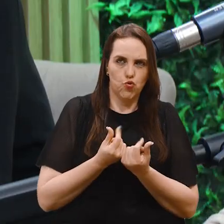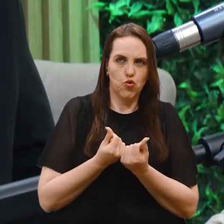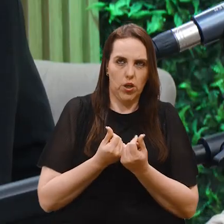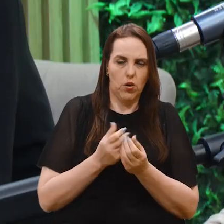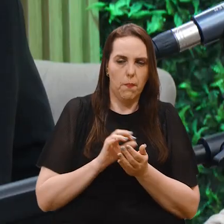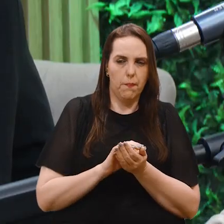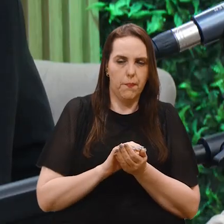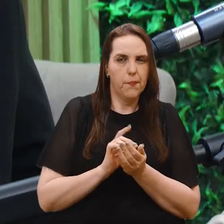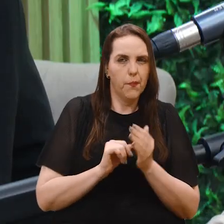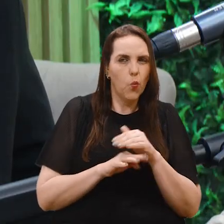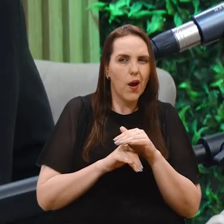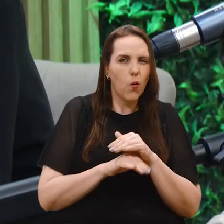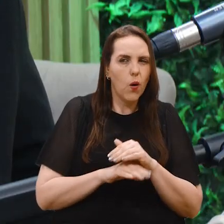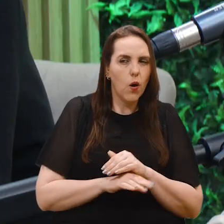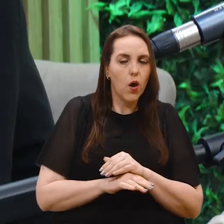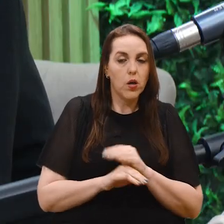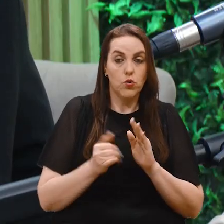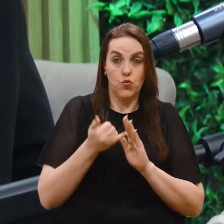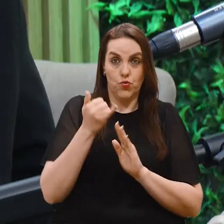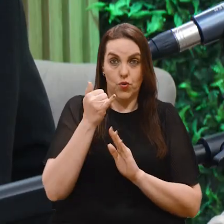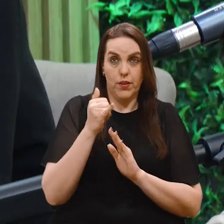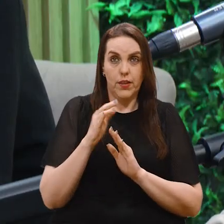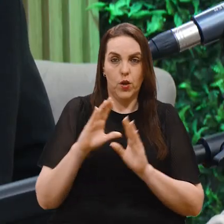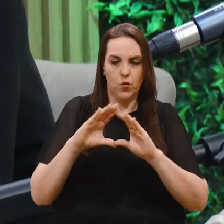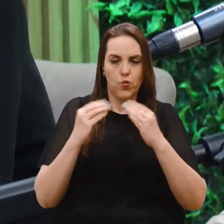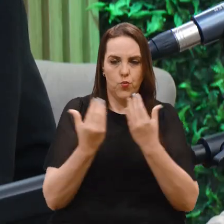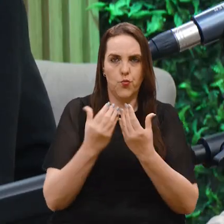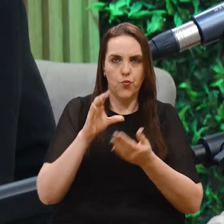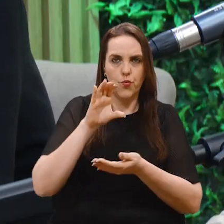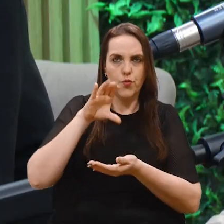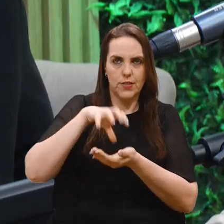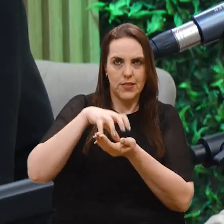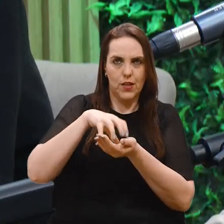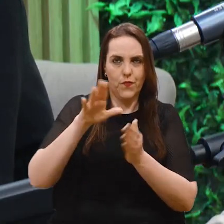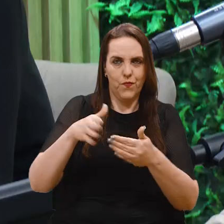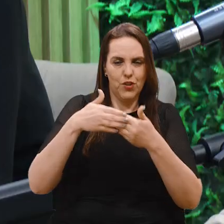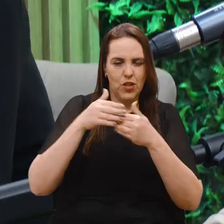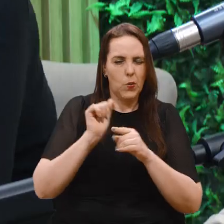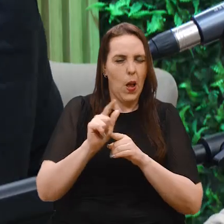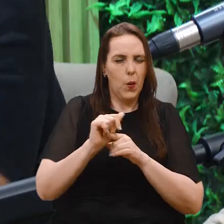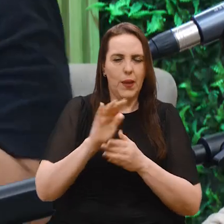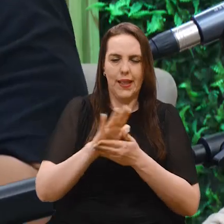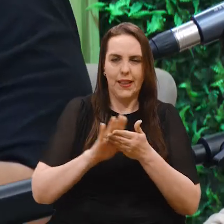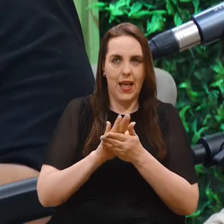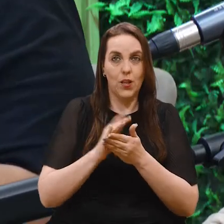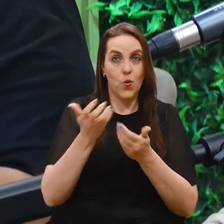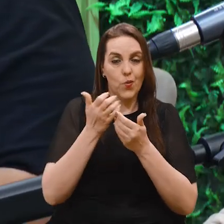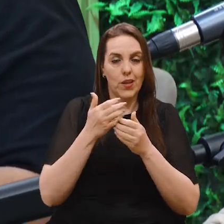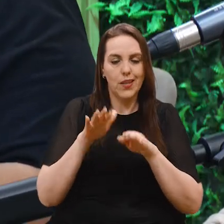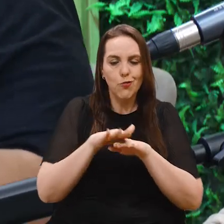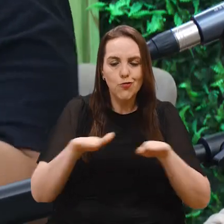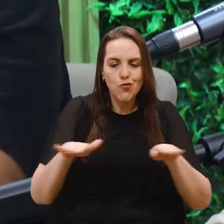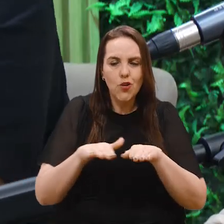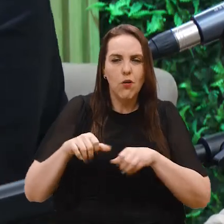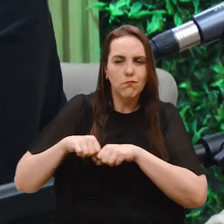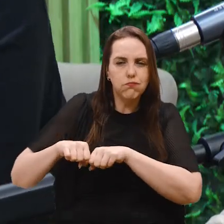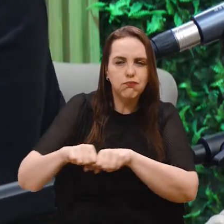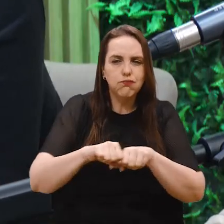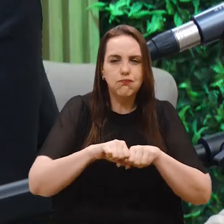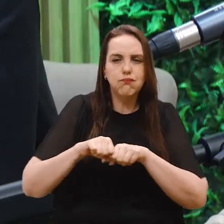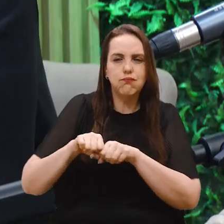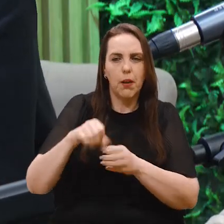em janeiro eu deixava o centro comunitário fechado, aí eu não alugava, eu queria dar uma ajeitada no chão, dar uma lixada no chão e